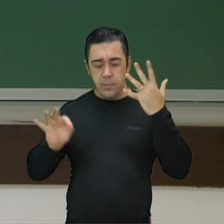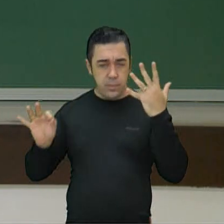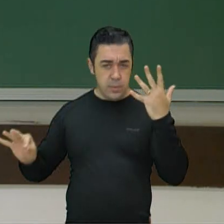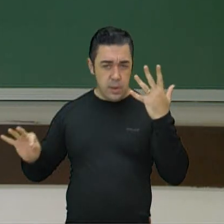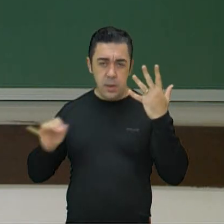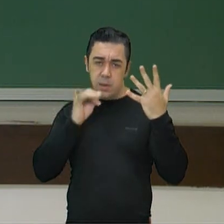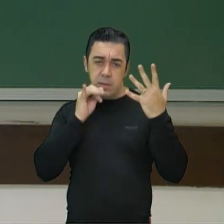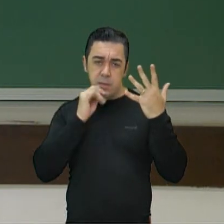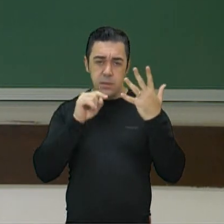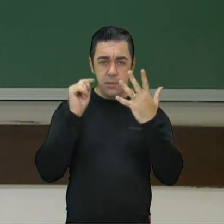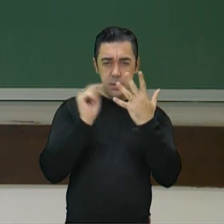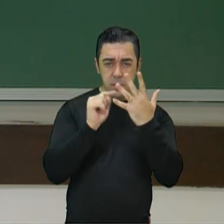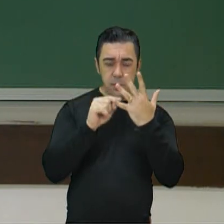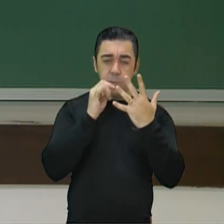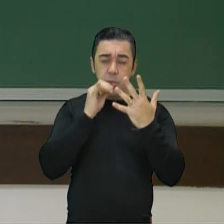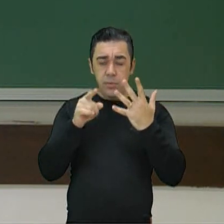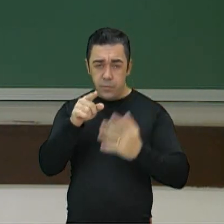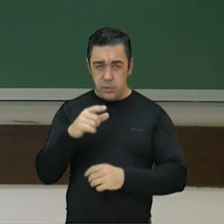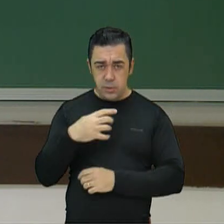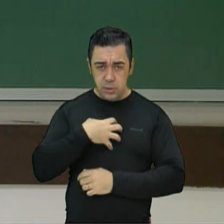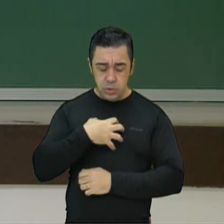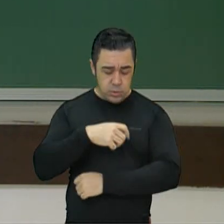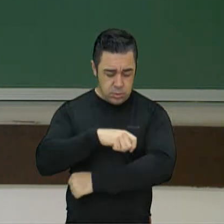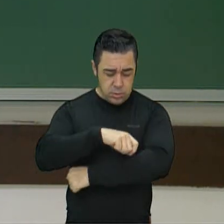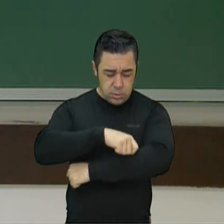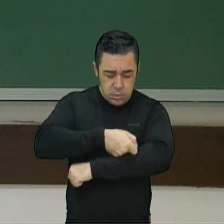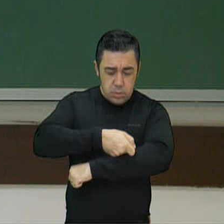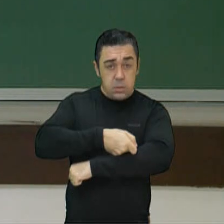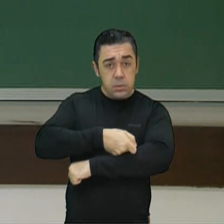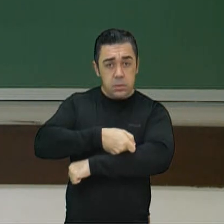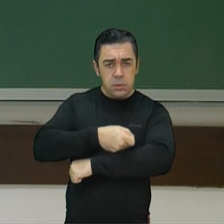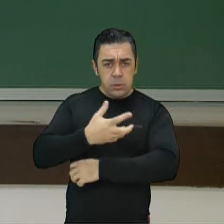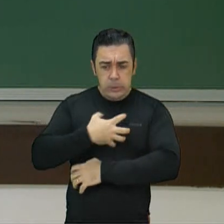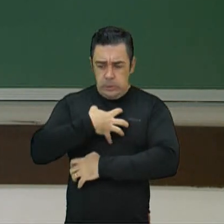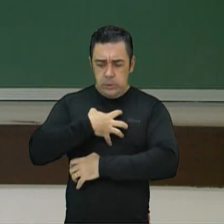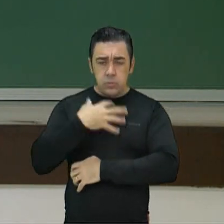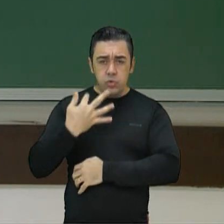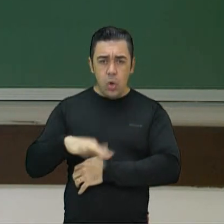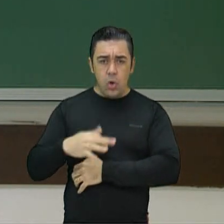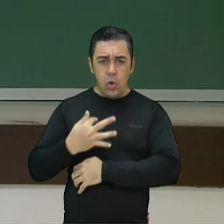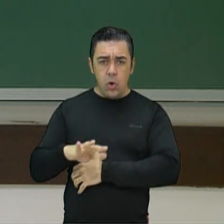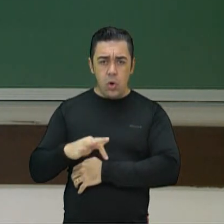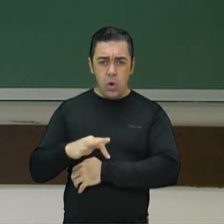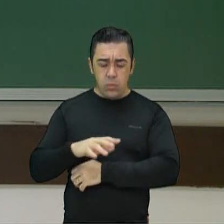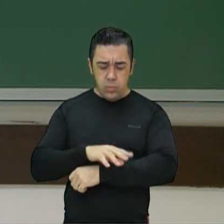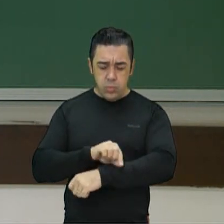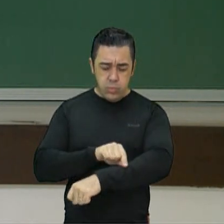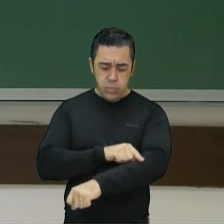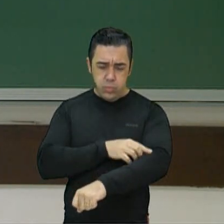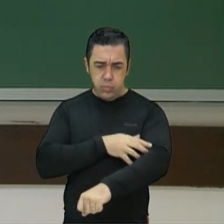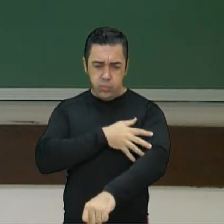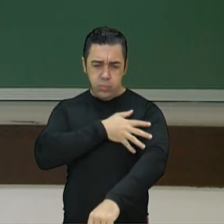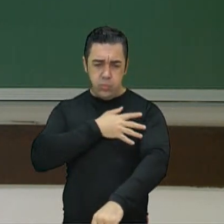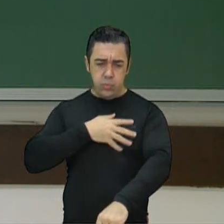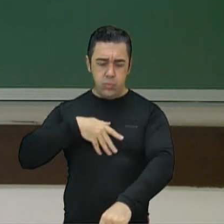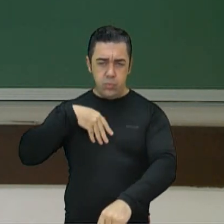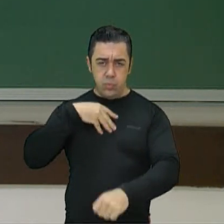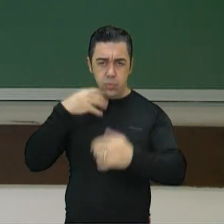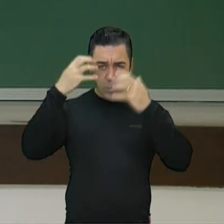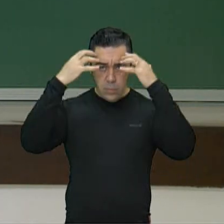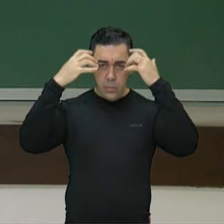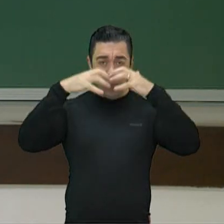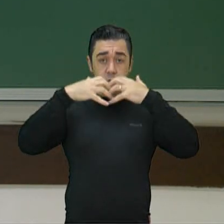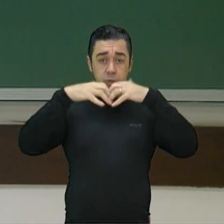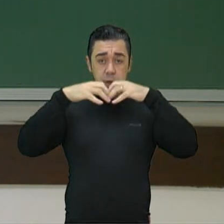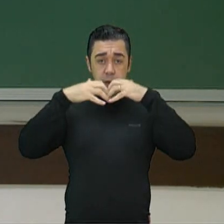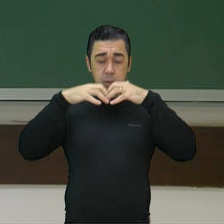você levar lá um beliscão, né, na tua pele ali, você vai sentir, através de um impulso nervoso, né? Você vai sentir